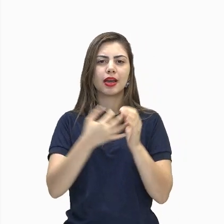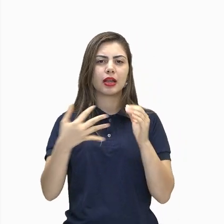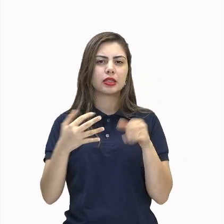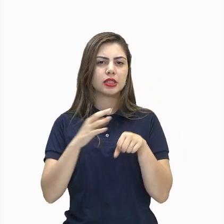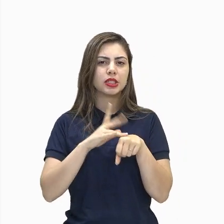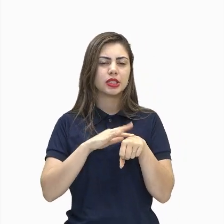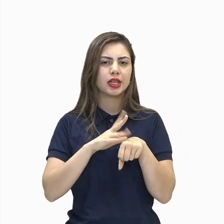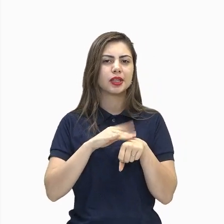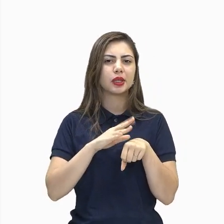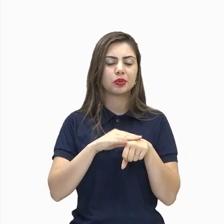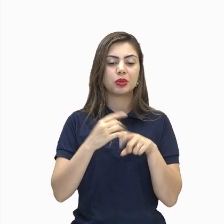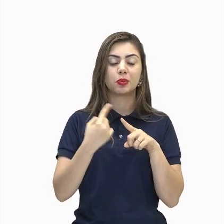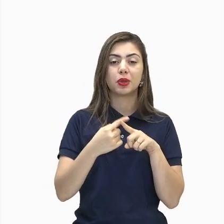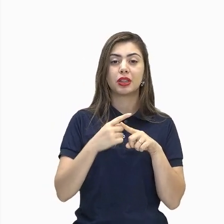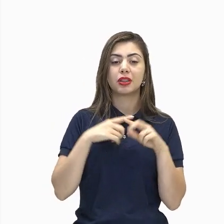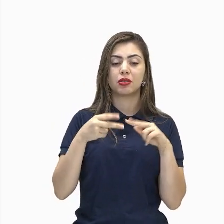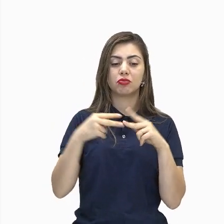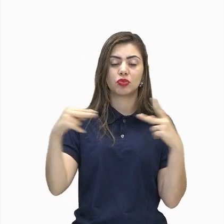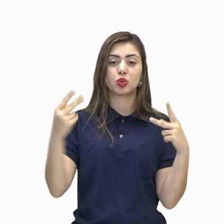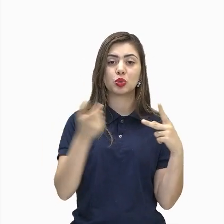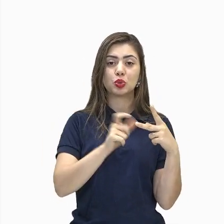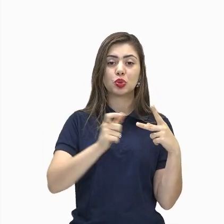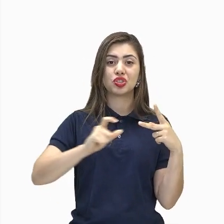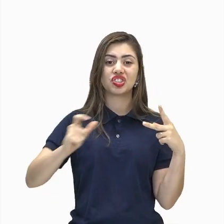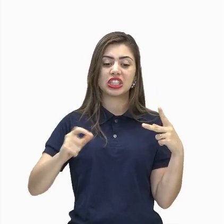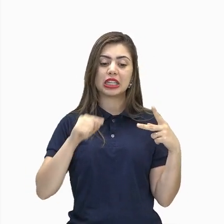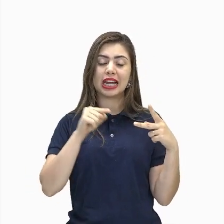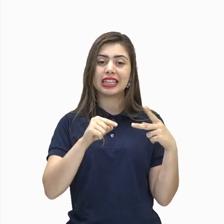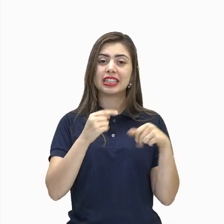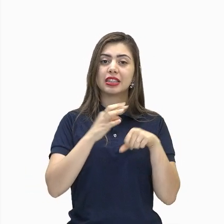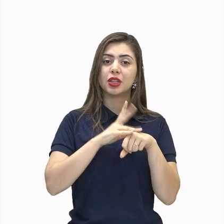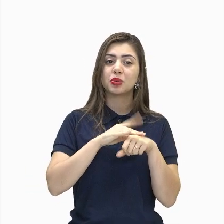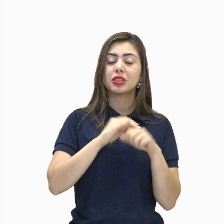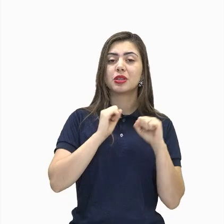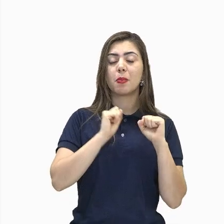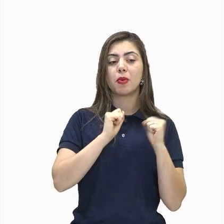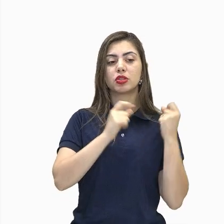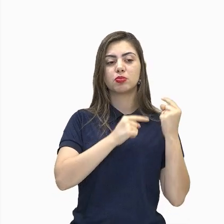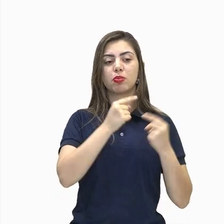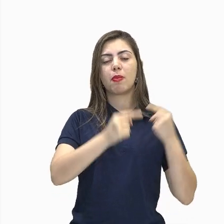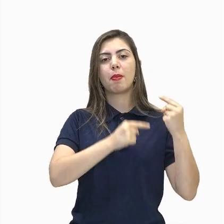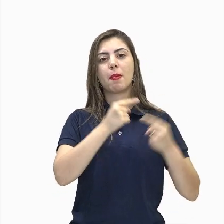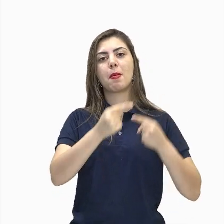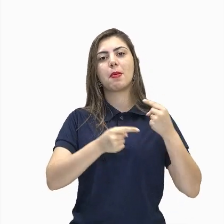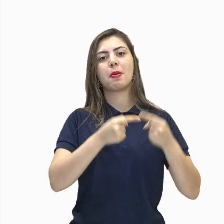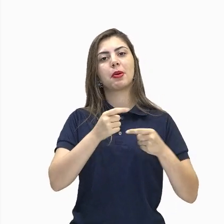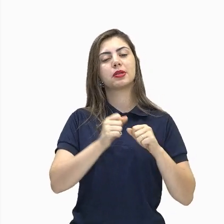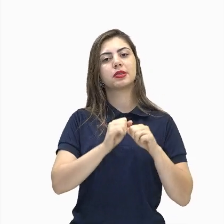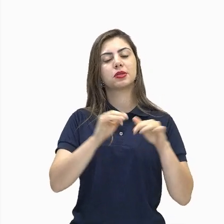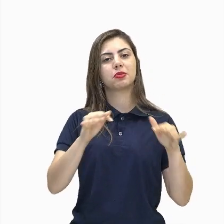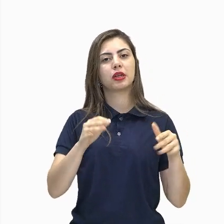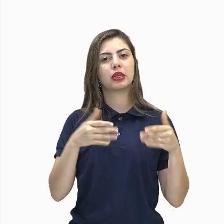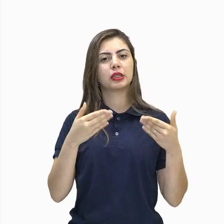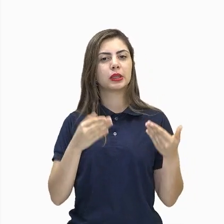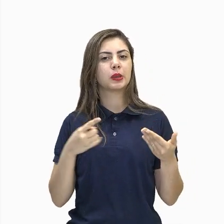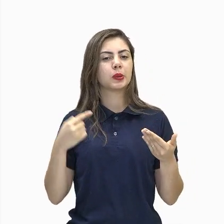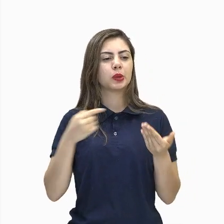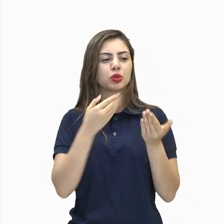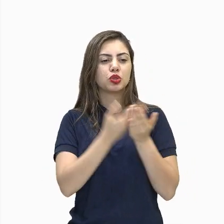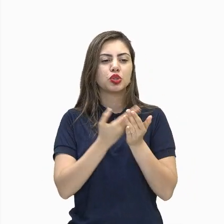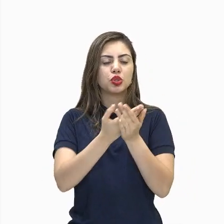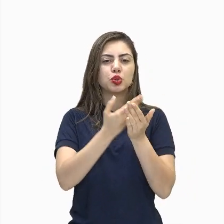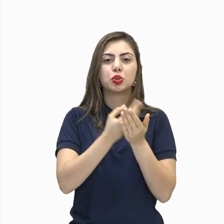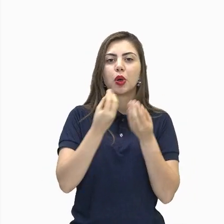doença, esse gene que codifica essa característica, ele pode ser transmitido ao longo das gerações, fazendo com que a gente possa aí ter